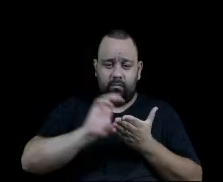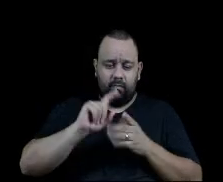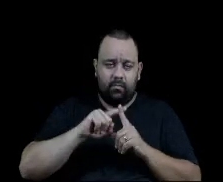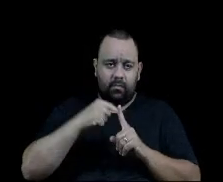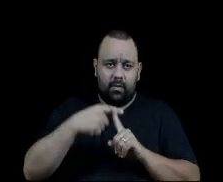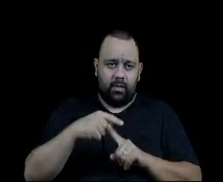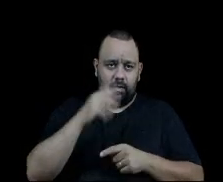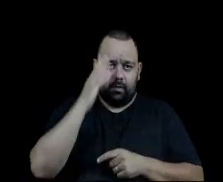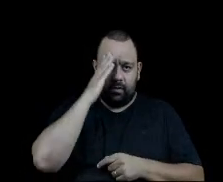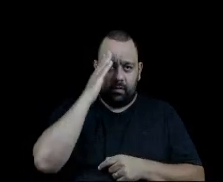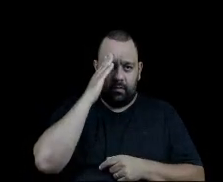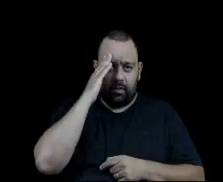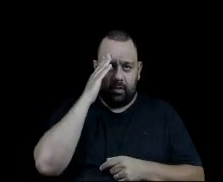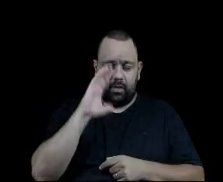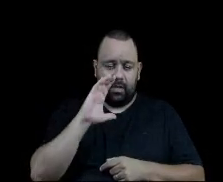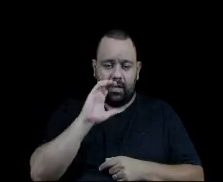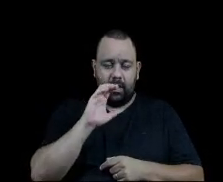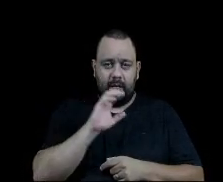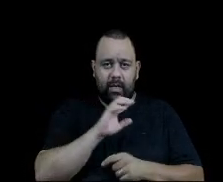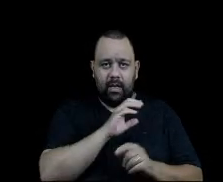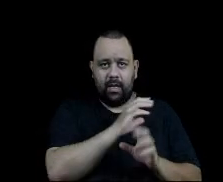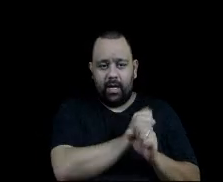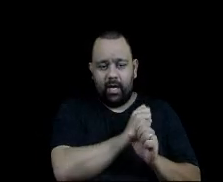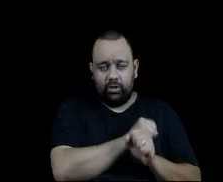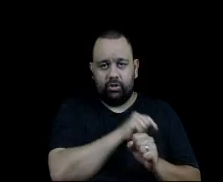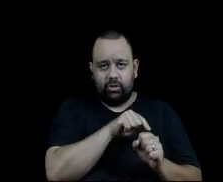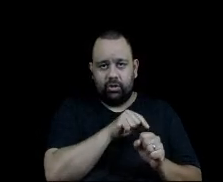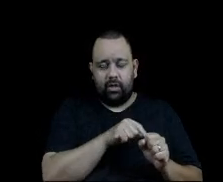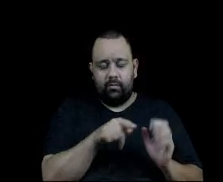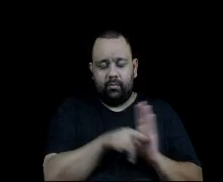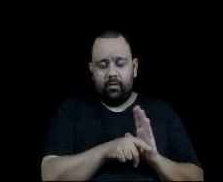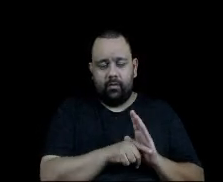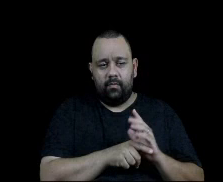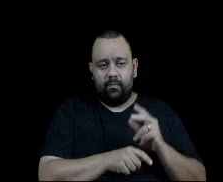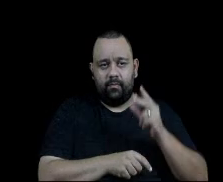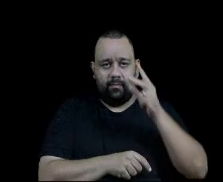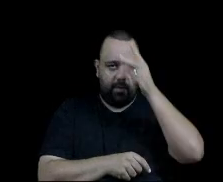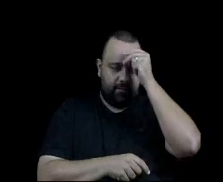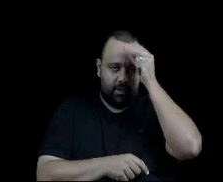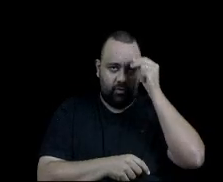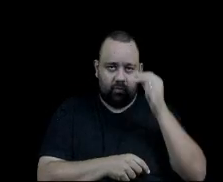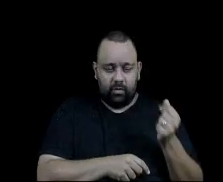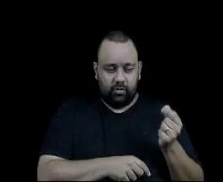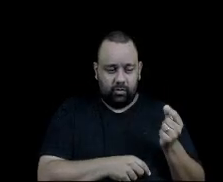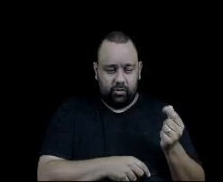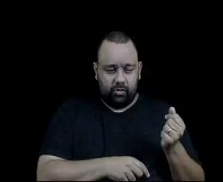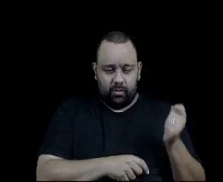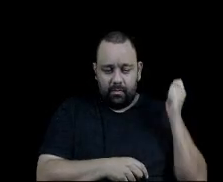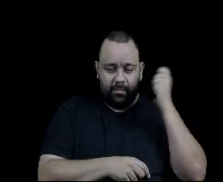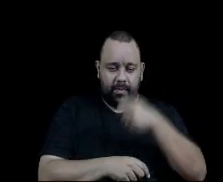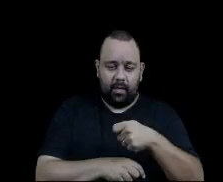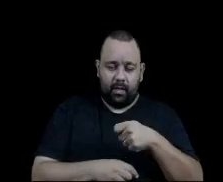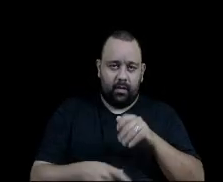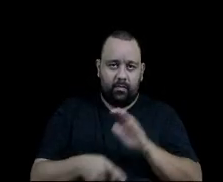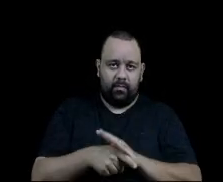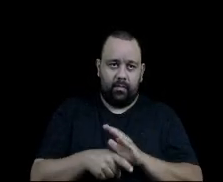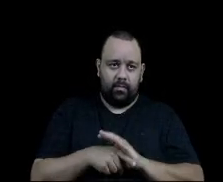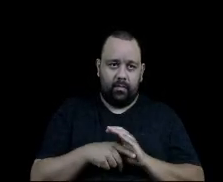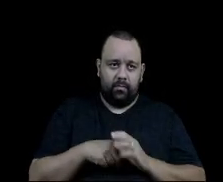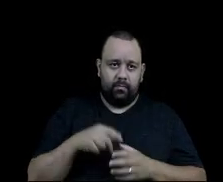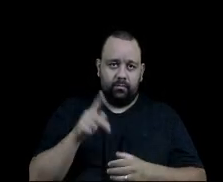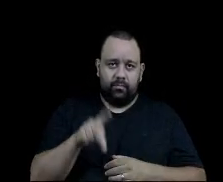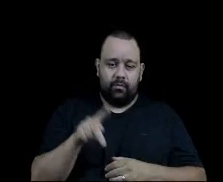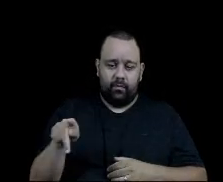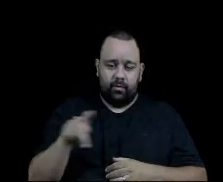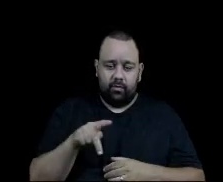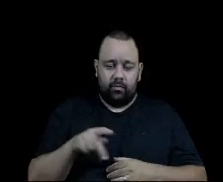a prefeitura teve que investir a mais, tirado do caixa da prefeitura, porque o valor recebido foi insuficiente para pagar a